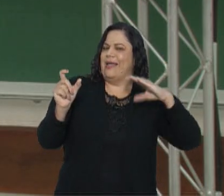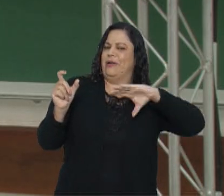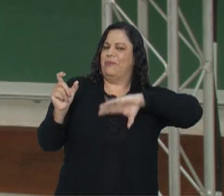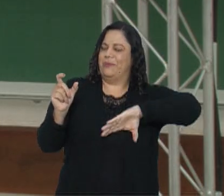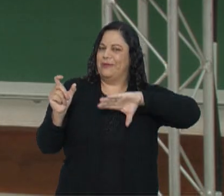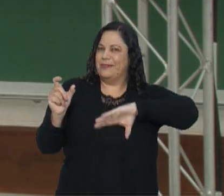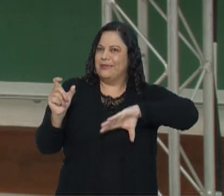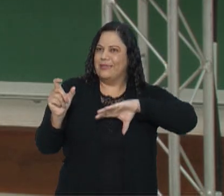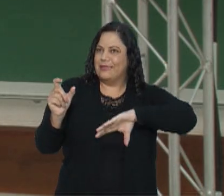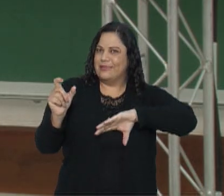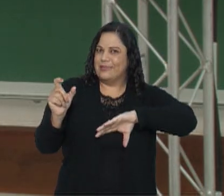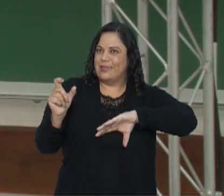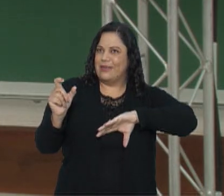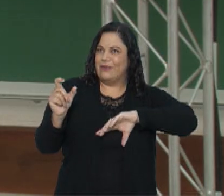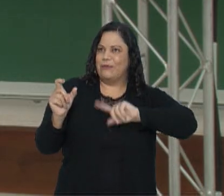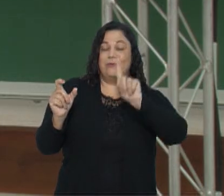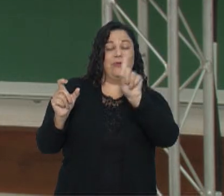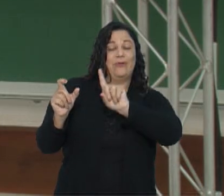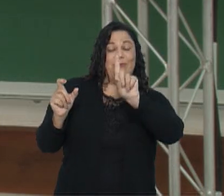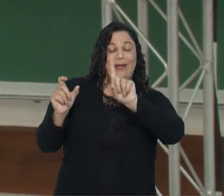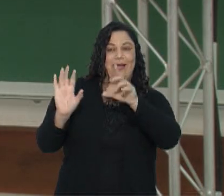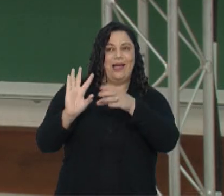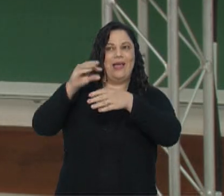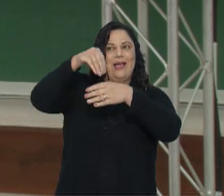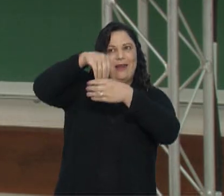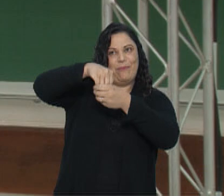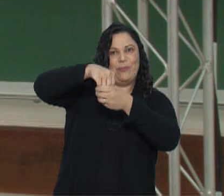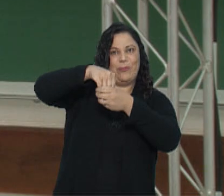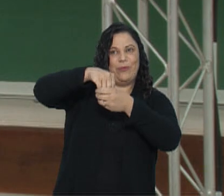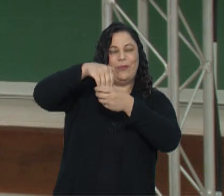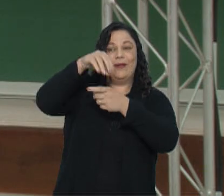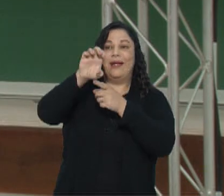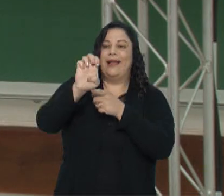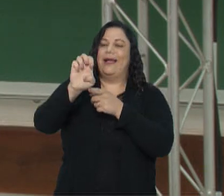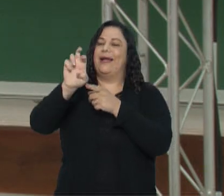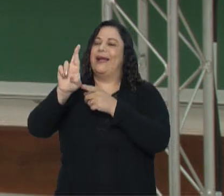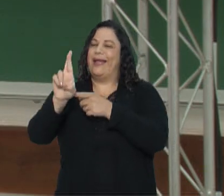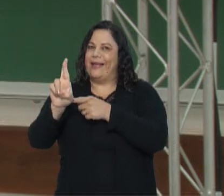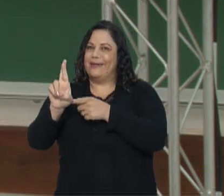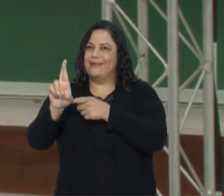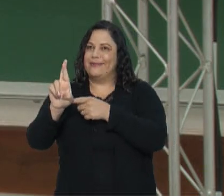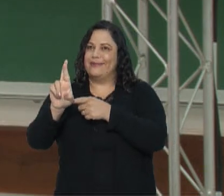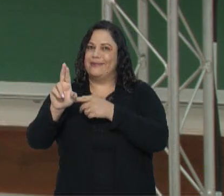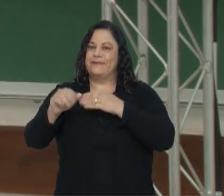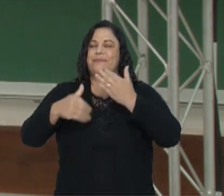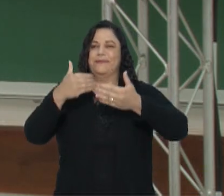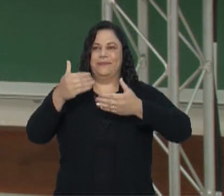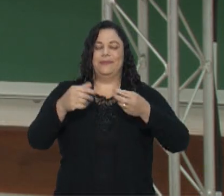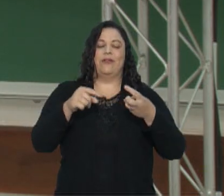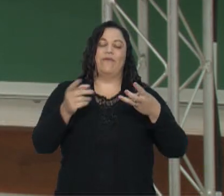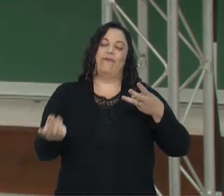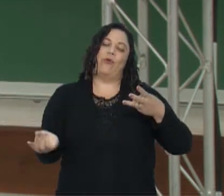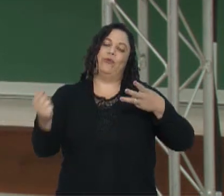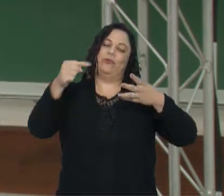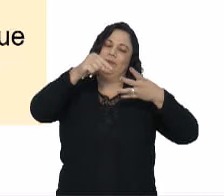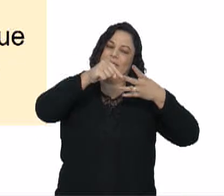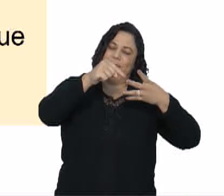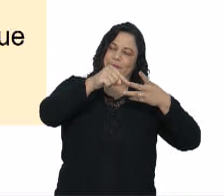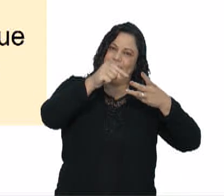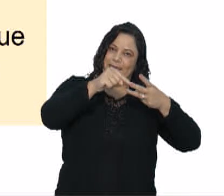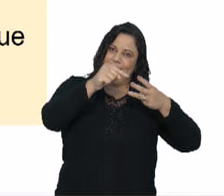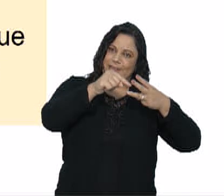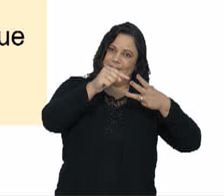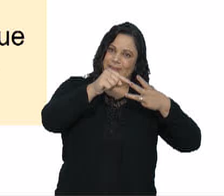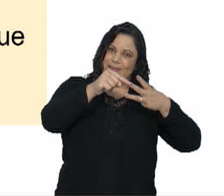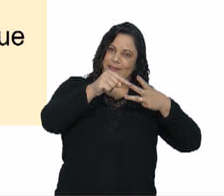verbo por, era verbo poer, terminado em er, portanto, segunda conjugação, ok? Aí